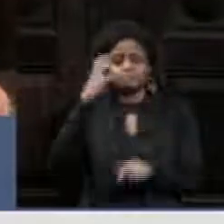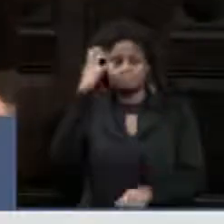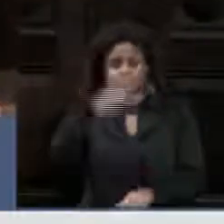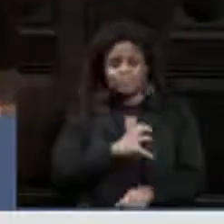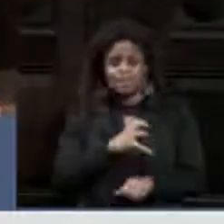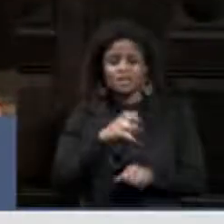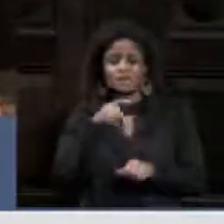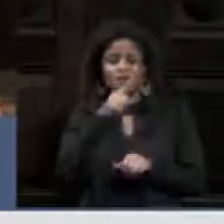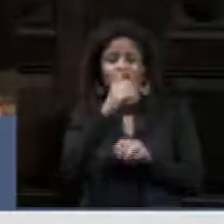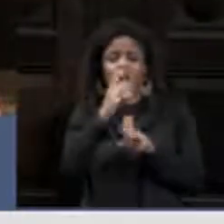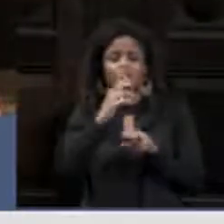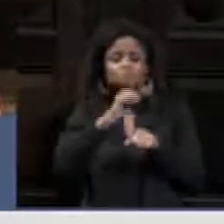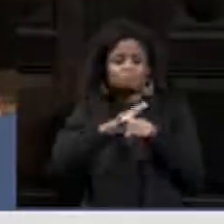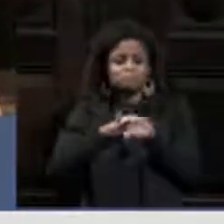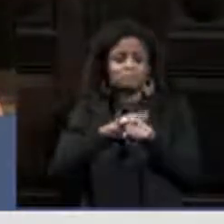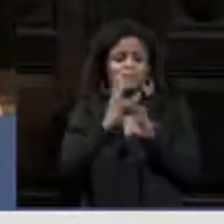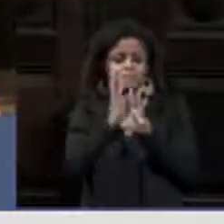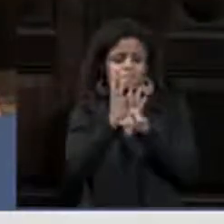numa fila